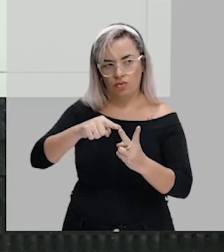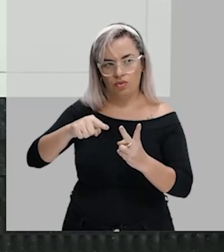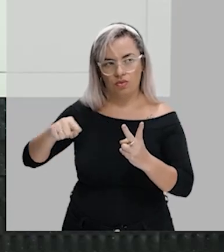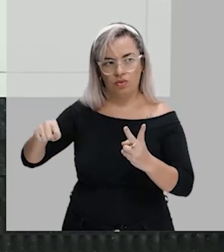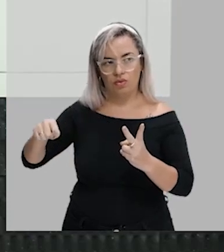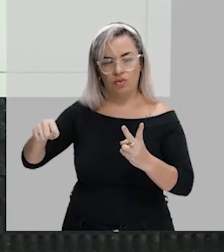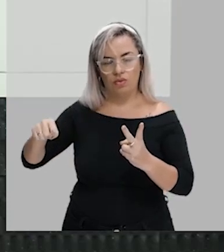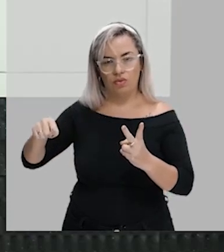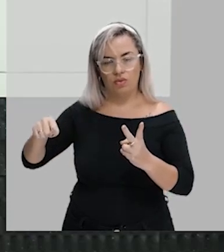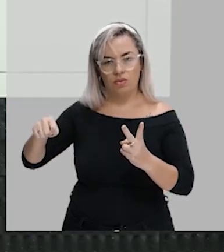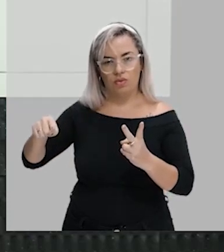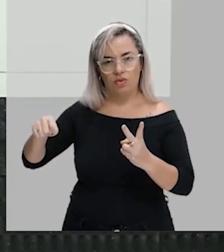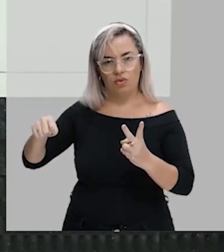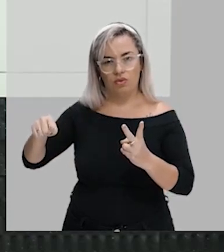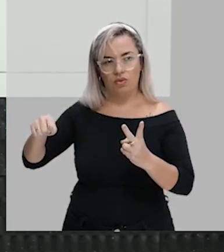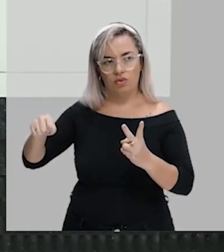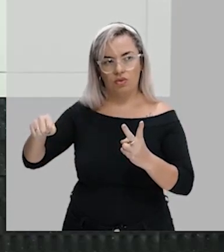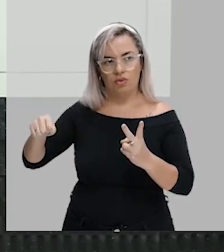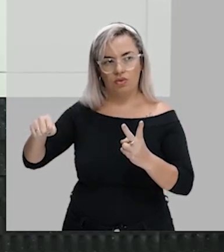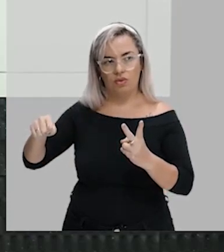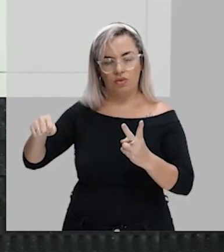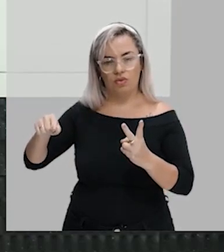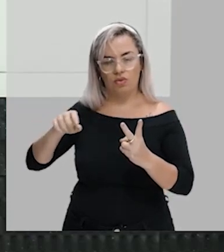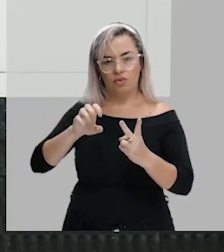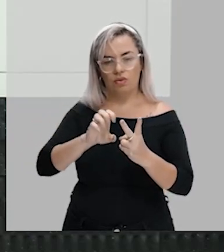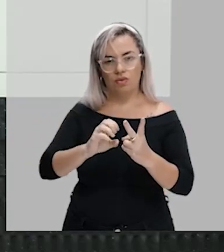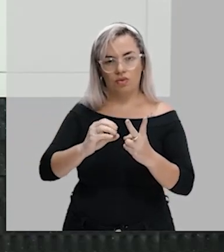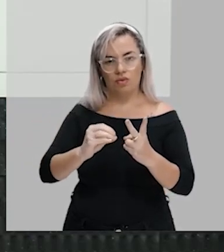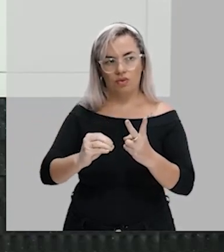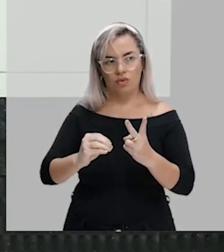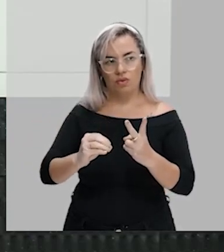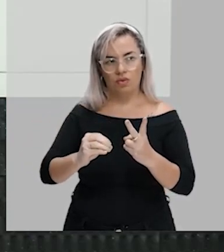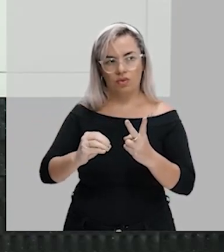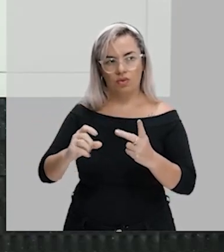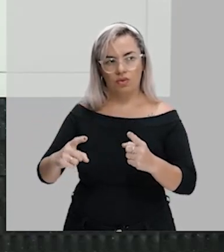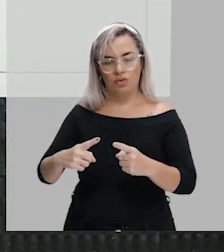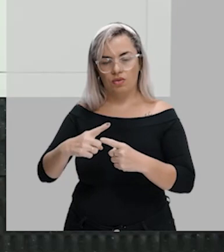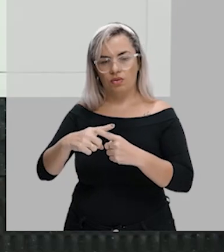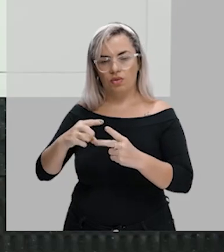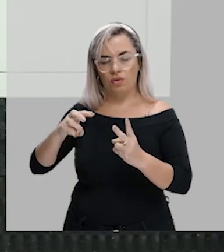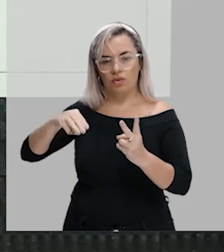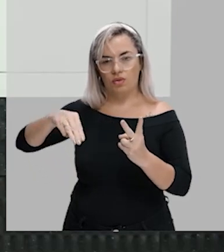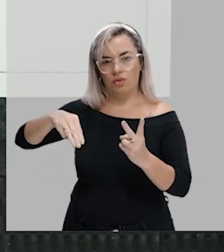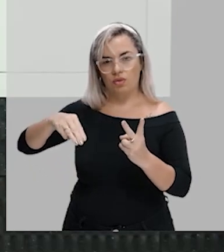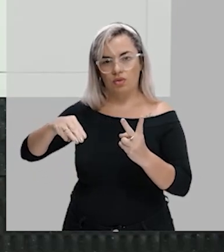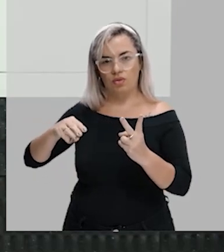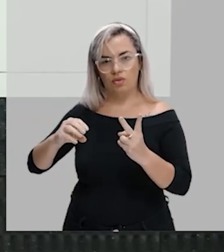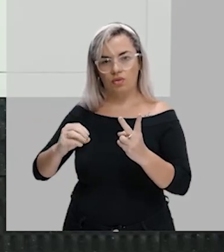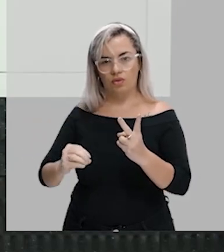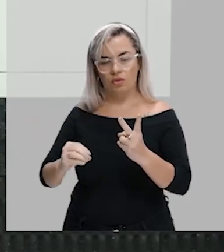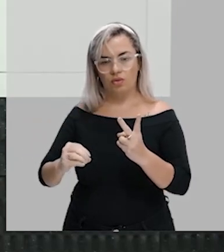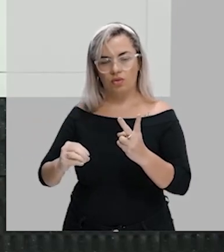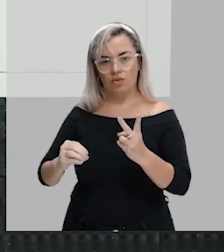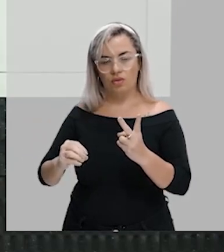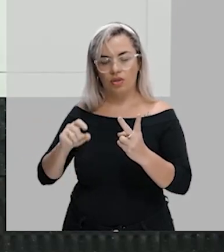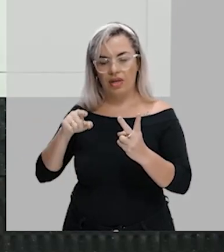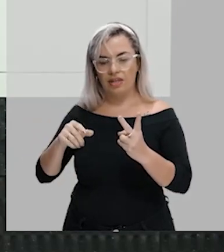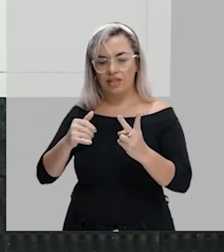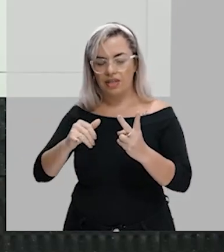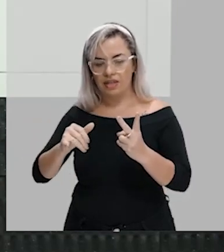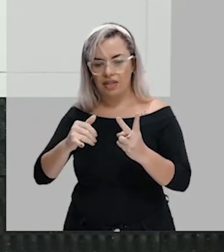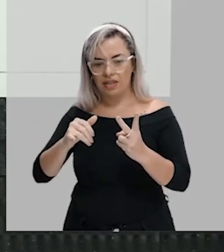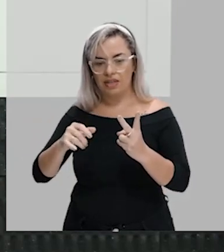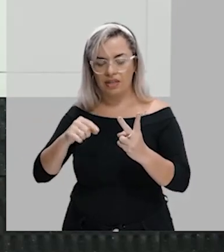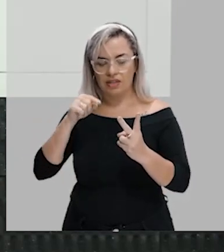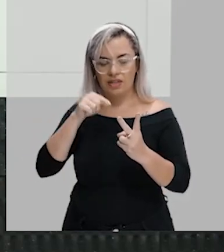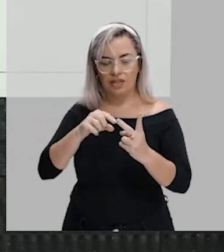permissividade magnética e permeabilidade elétrica. Ok? Então essas